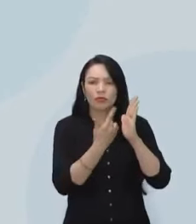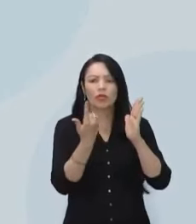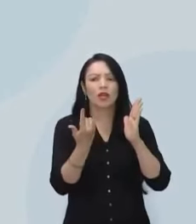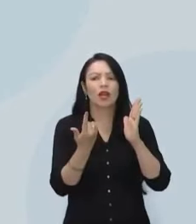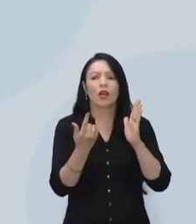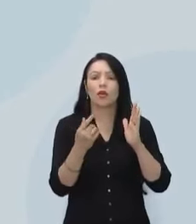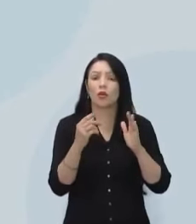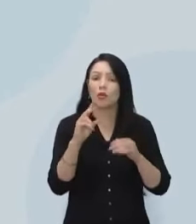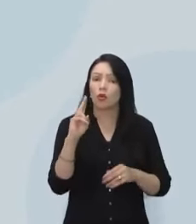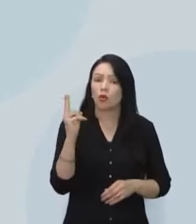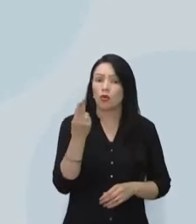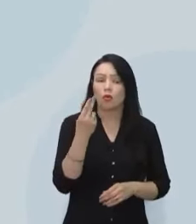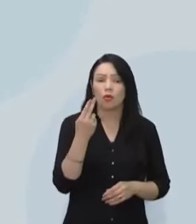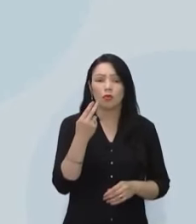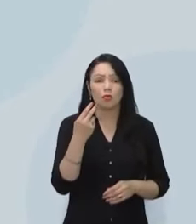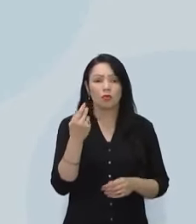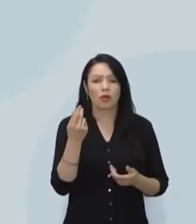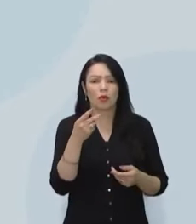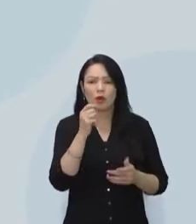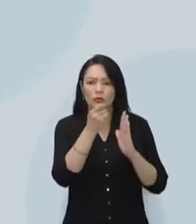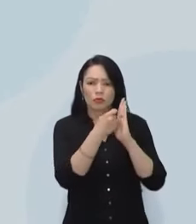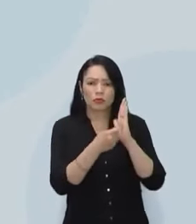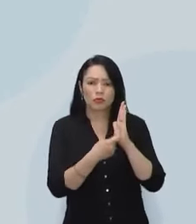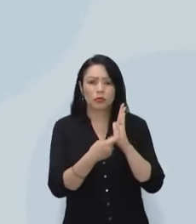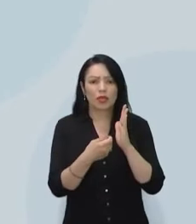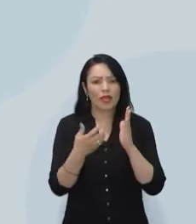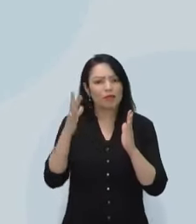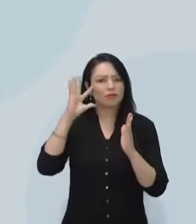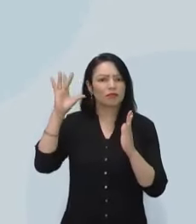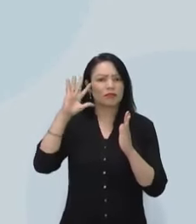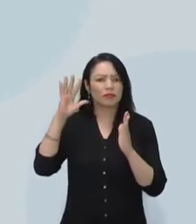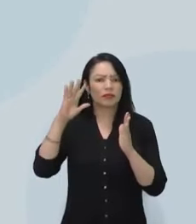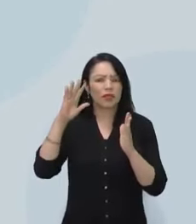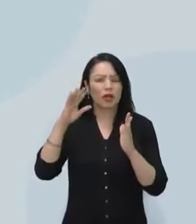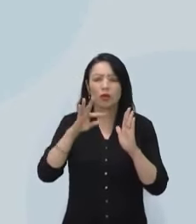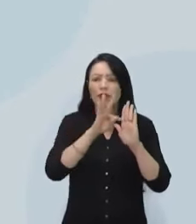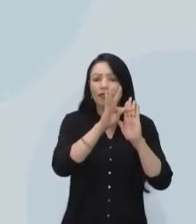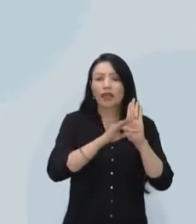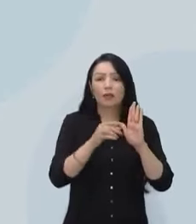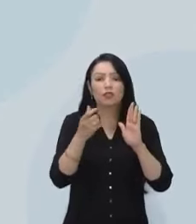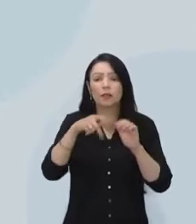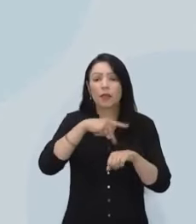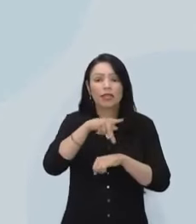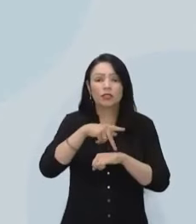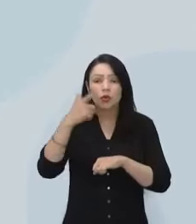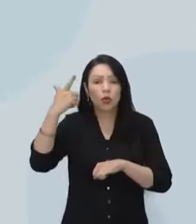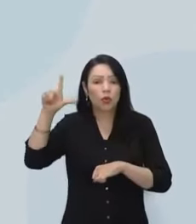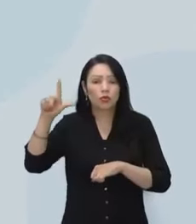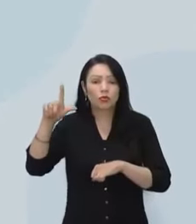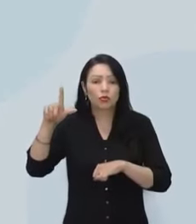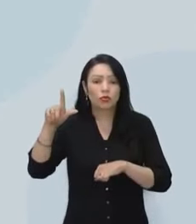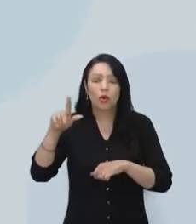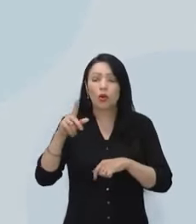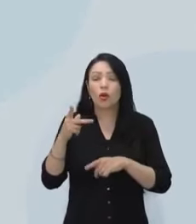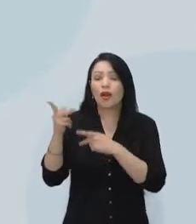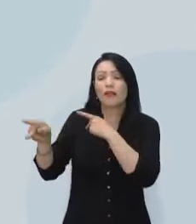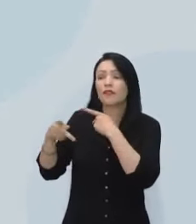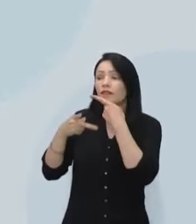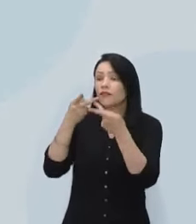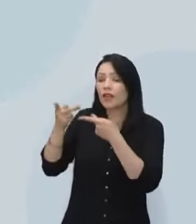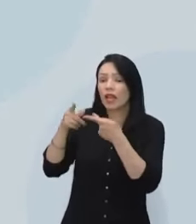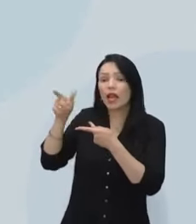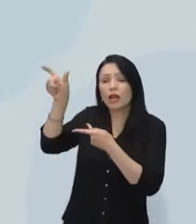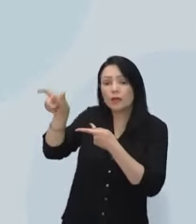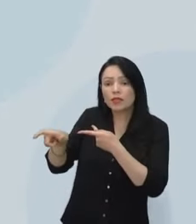ironia do autor, inserir um termo estrangeiro ou reproduzir a fala de alguém. Note que aspas, ela tem todas as características que foi apontada.